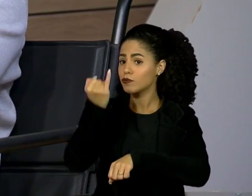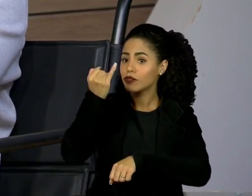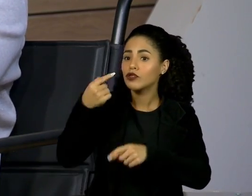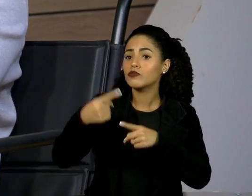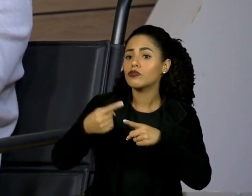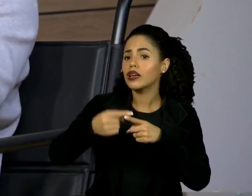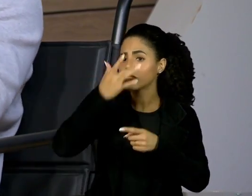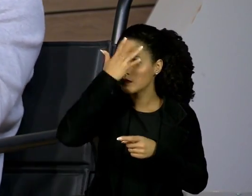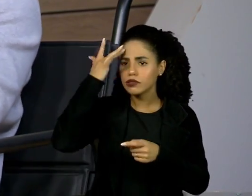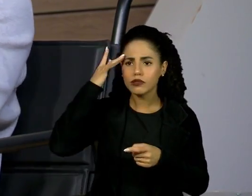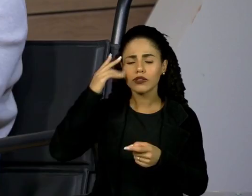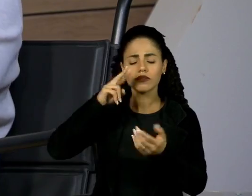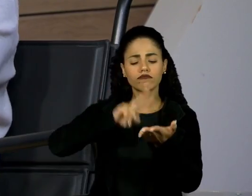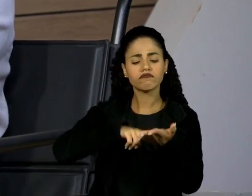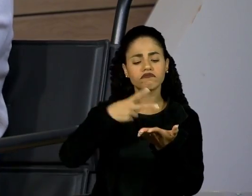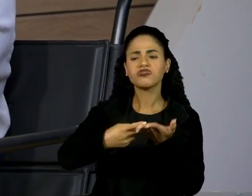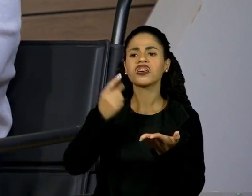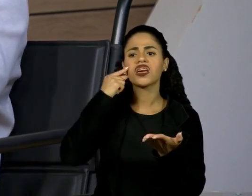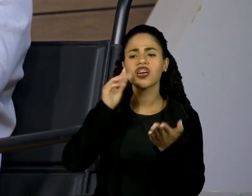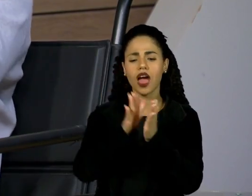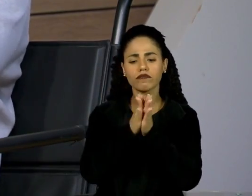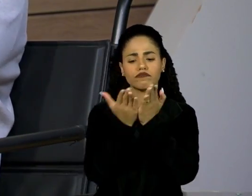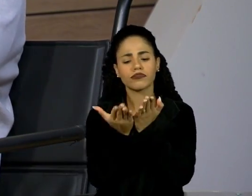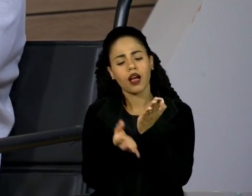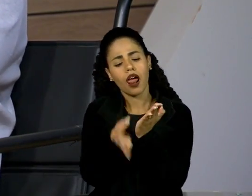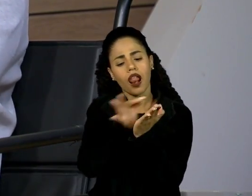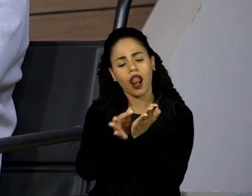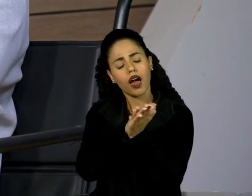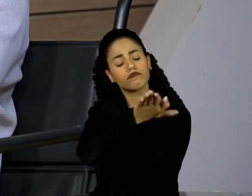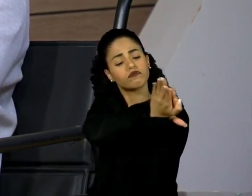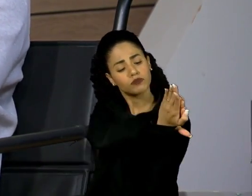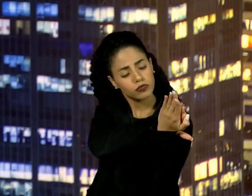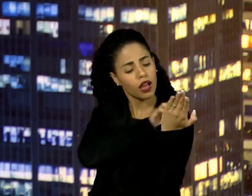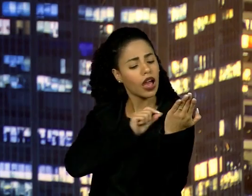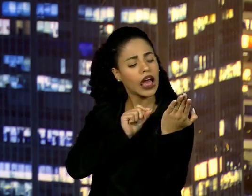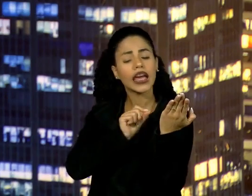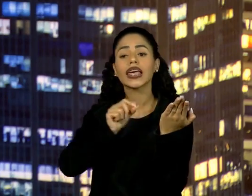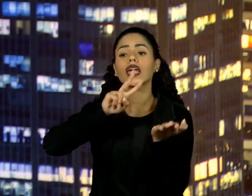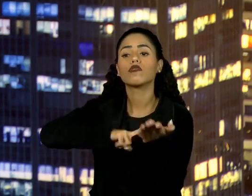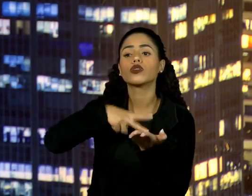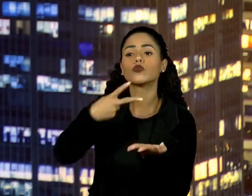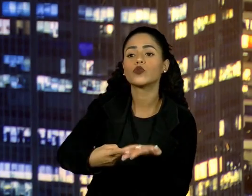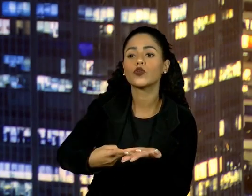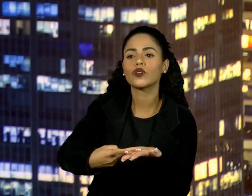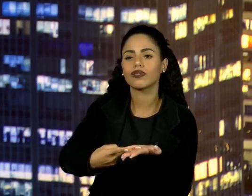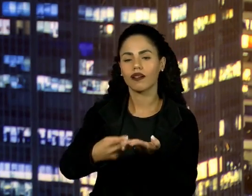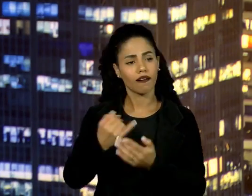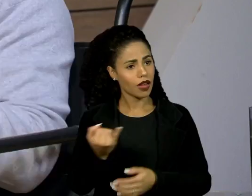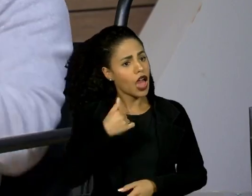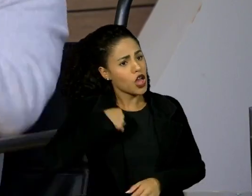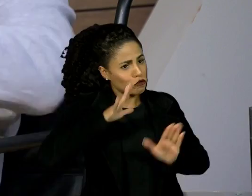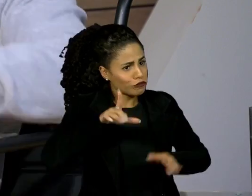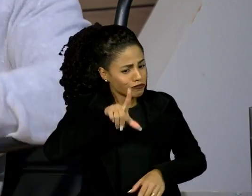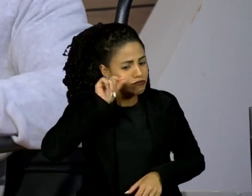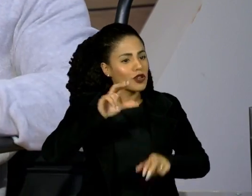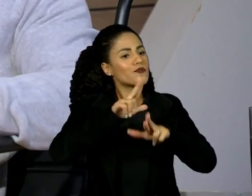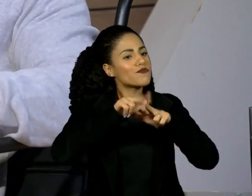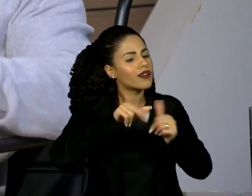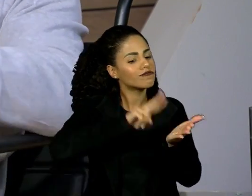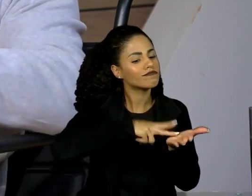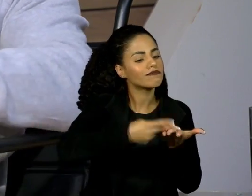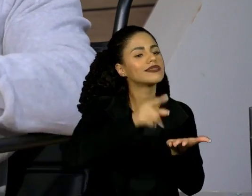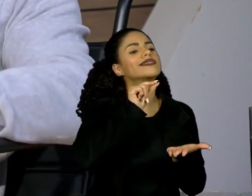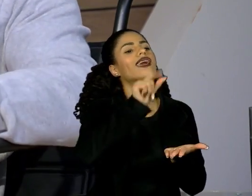pessoas não têm o hábito de olhar quem é o tradutor. Eu já escolhi livro por conta de tradutor. É isso, com certeza. Eu vejo